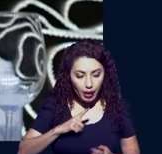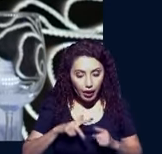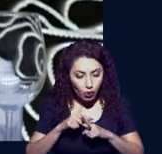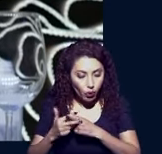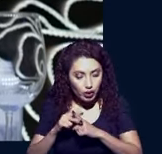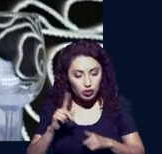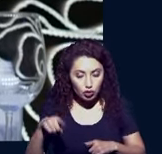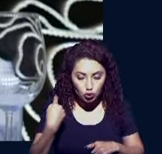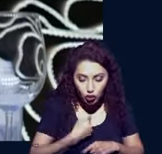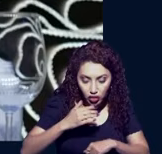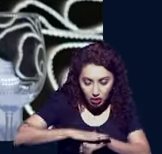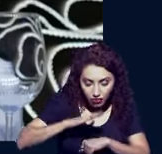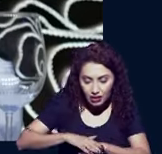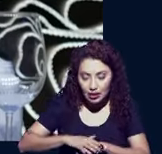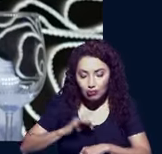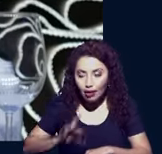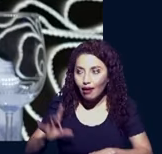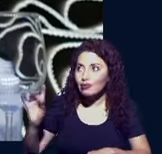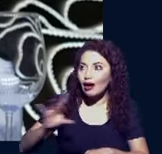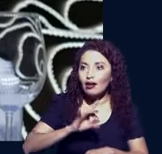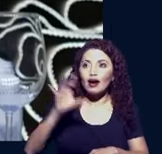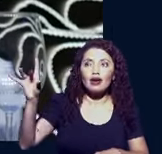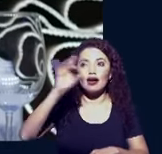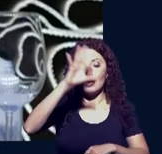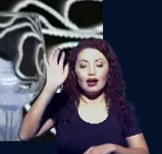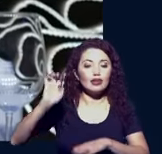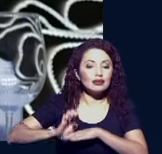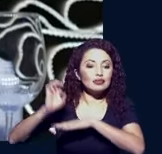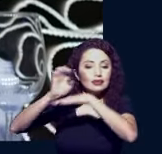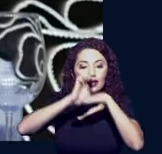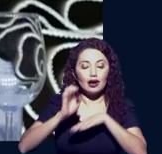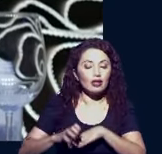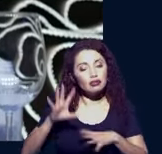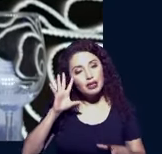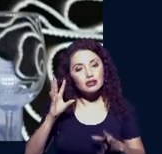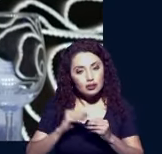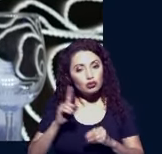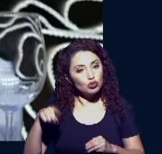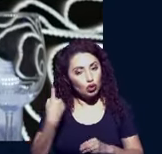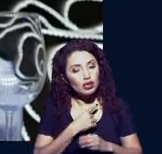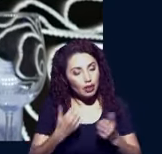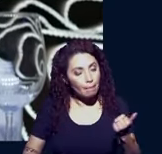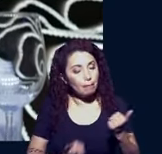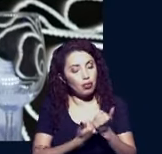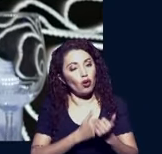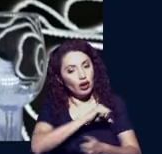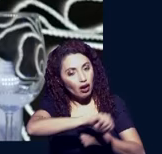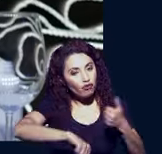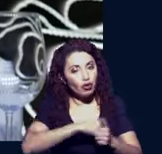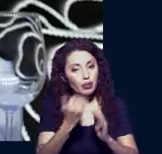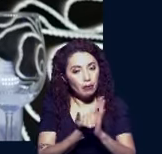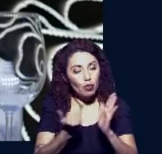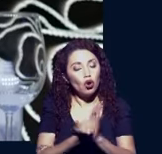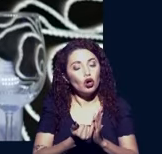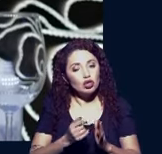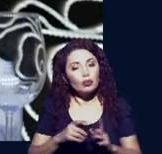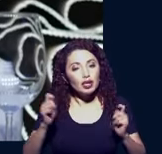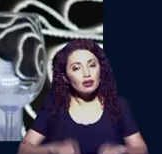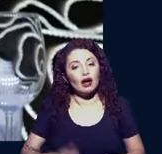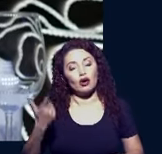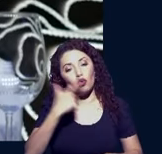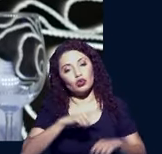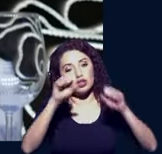pontualmente de cada estado mas em tese em síntese nós apoiamos porque queremos que de fato a gente possa ter um sistema